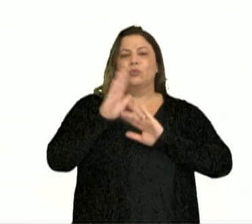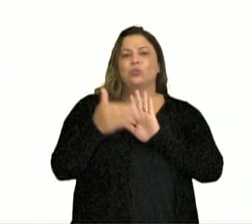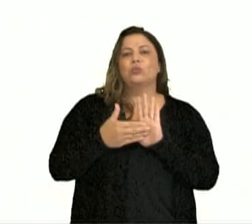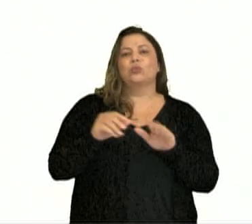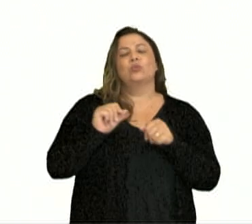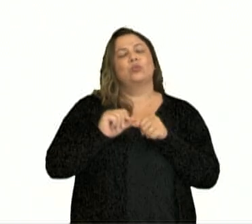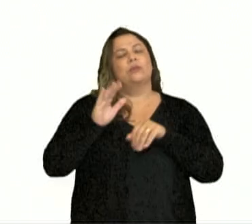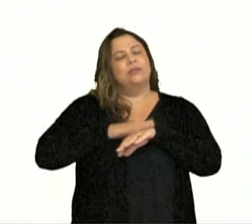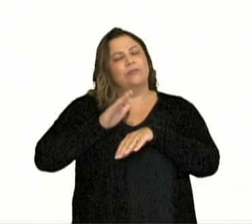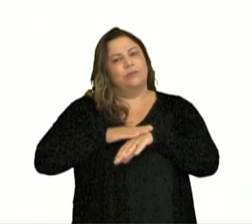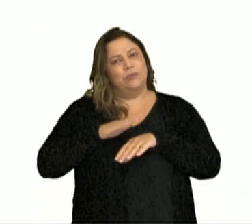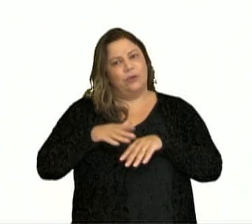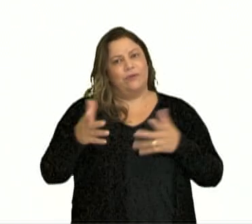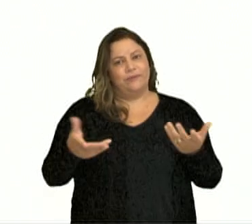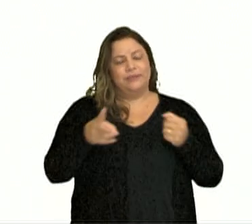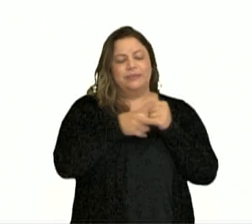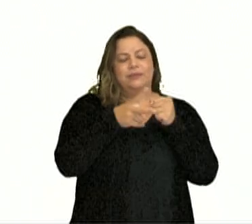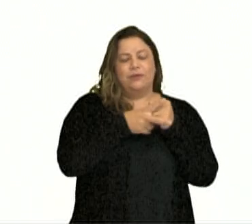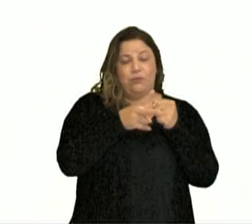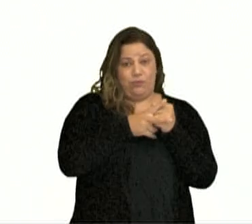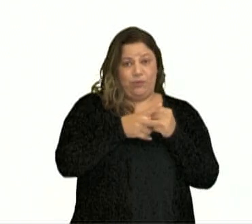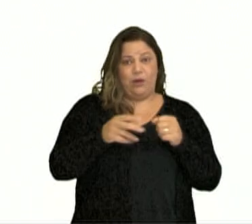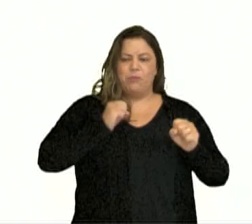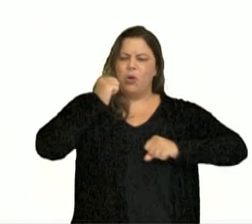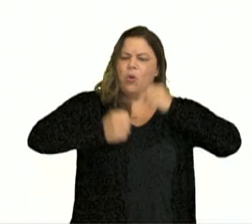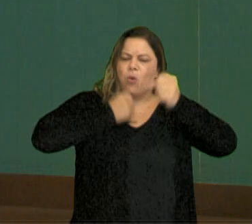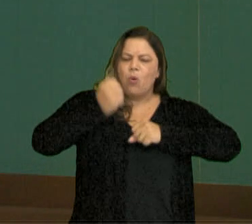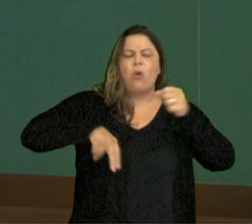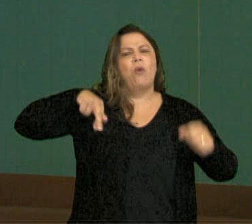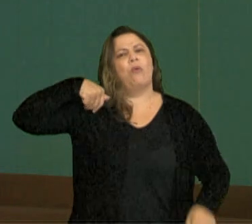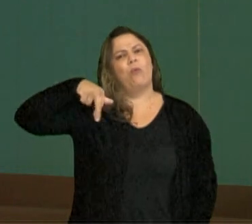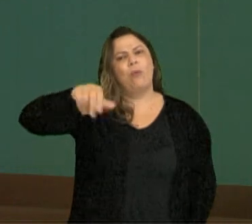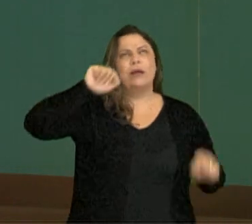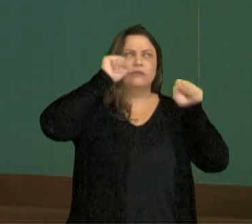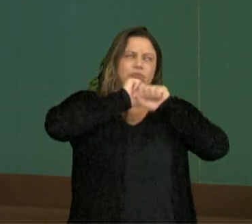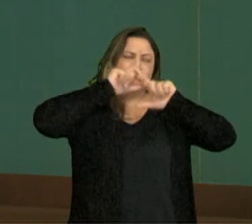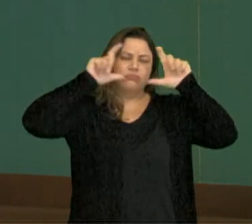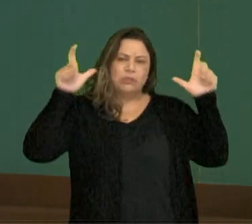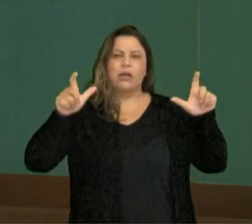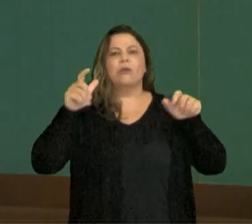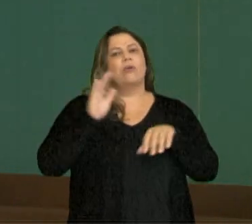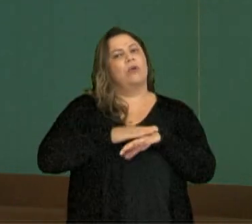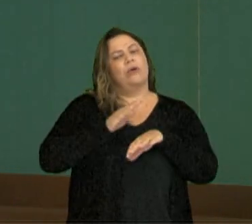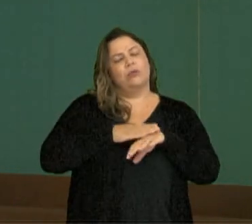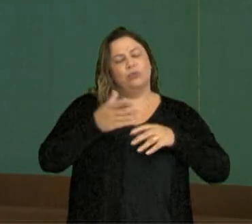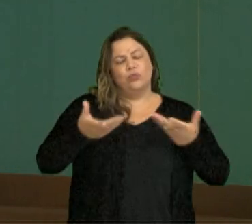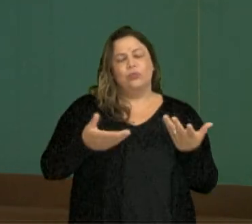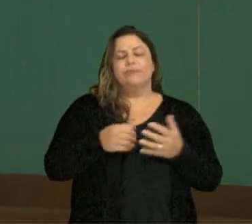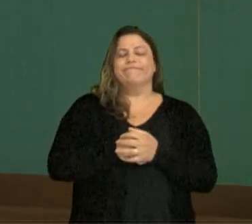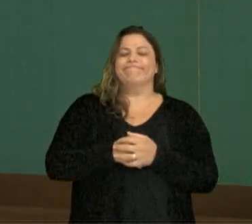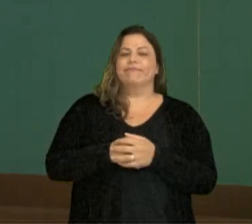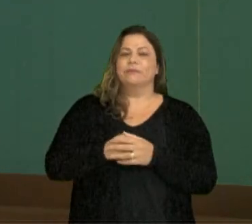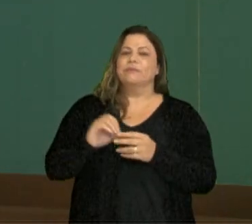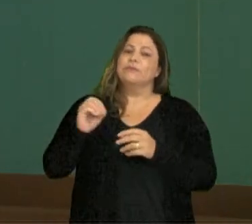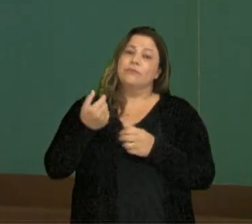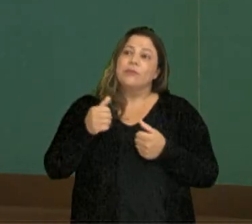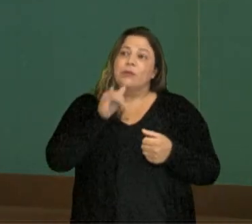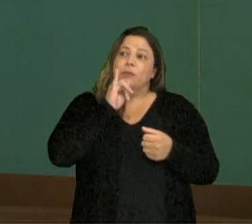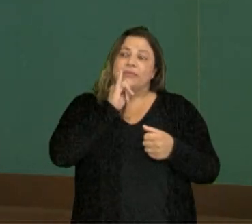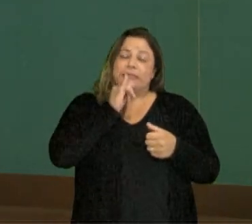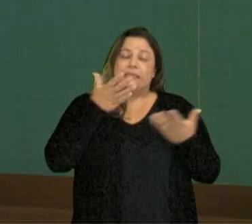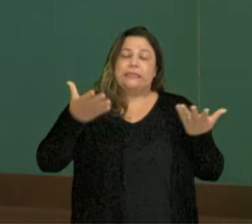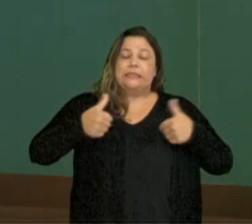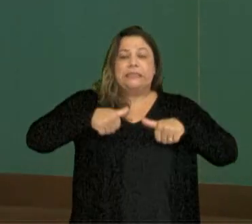fazendo é um verbo. Eu corro, eu ando, eu acordo. Tudo isso, então, é verbo. Pode ser um estado, né? Ah, eu